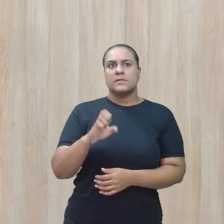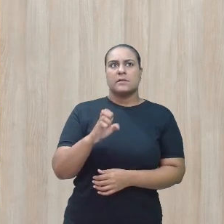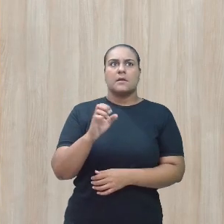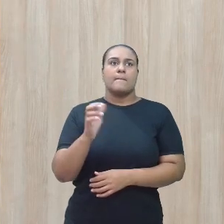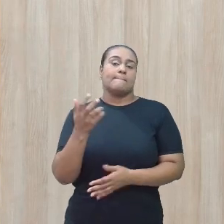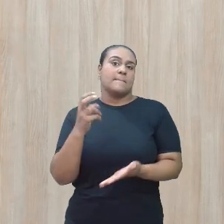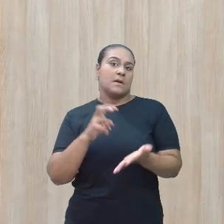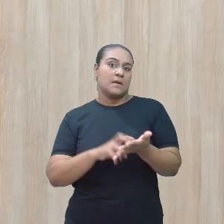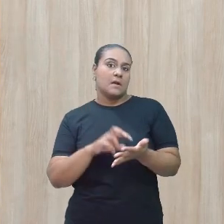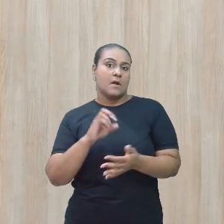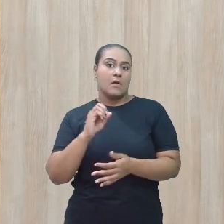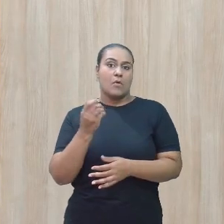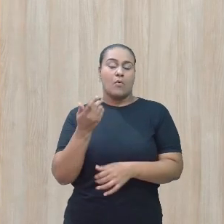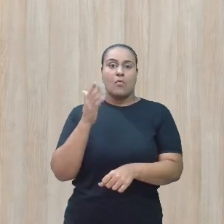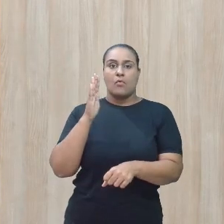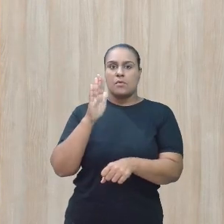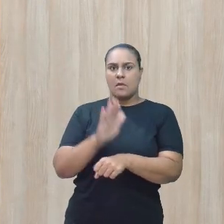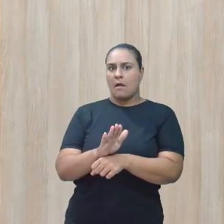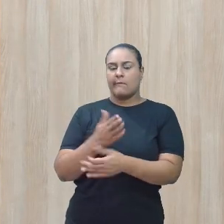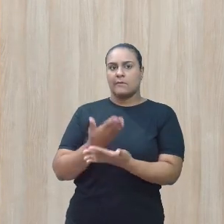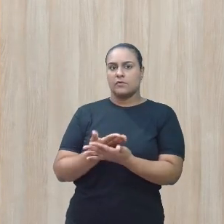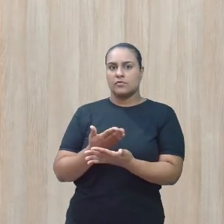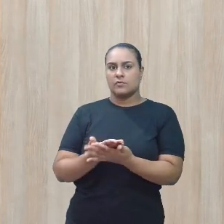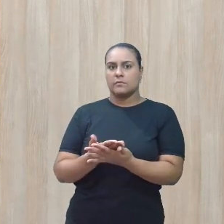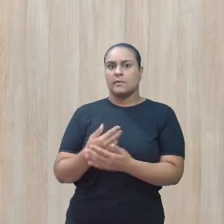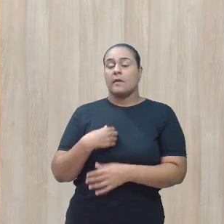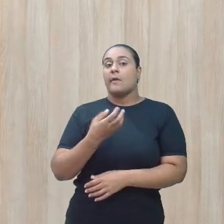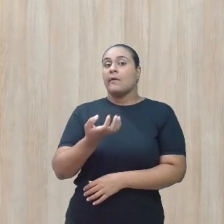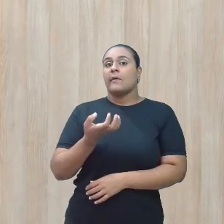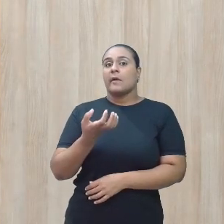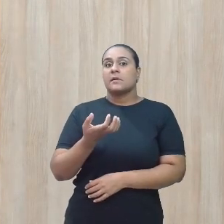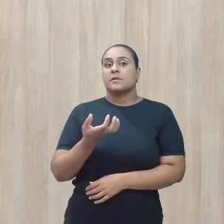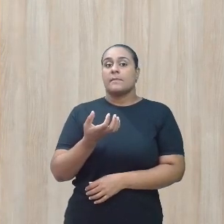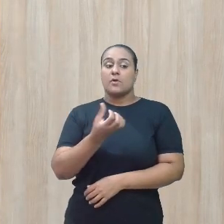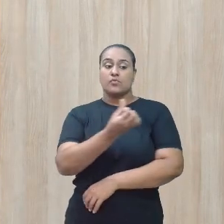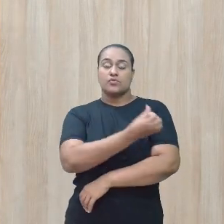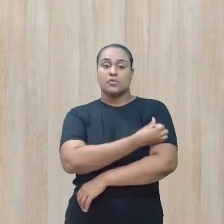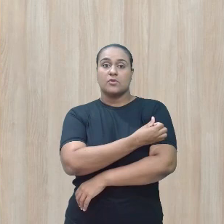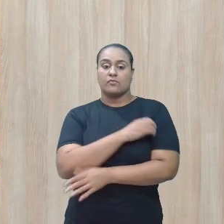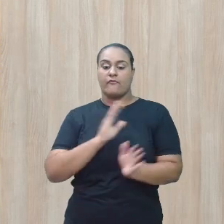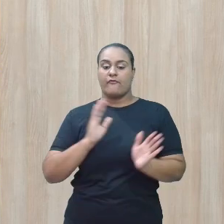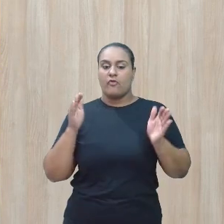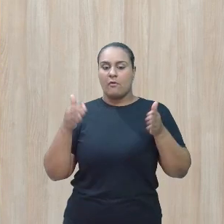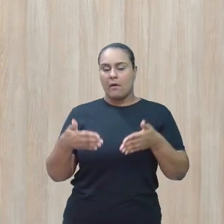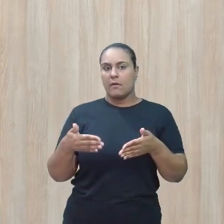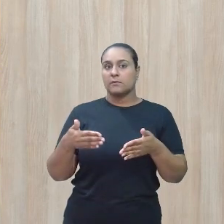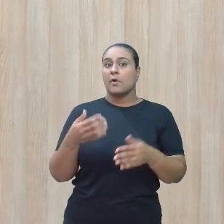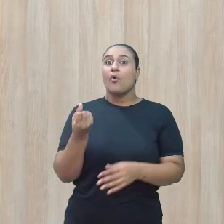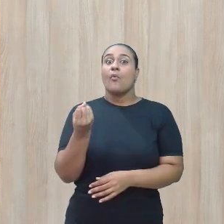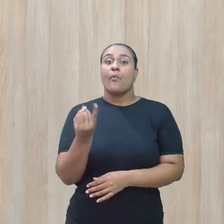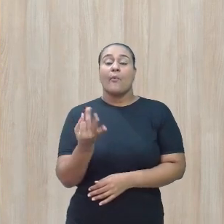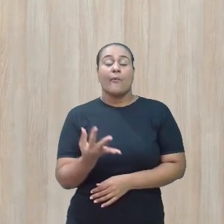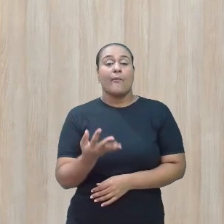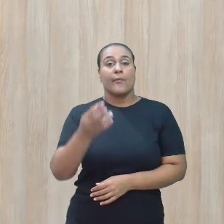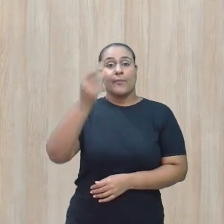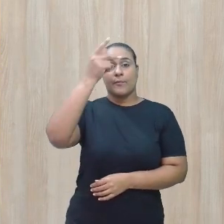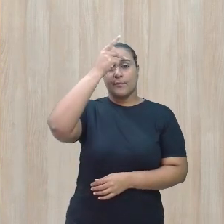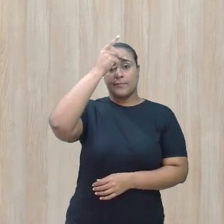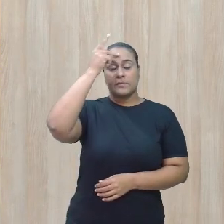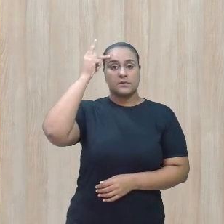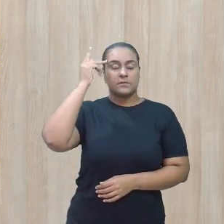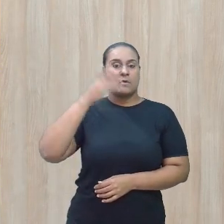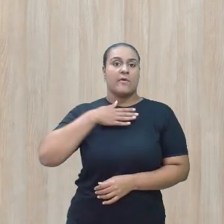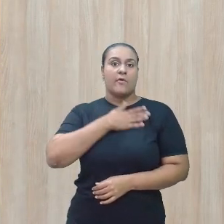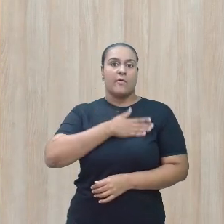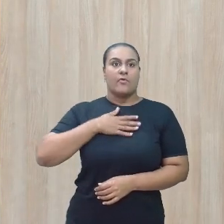manhã ou se ele é tarde. Agora eu quero saber, olha, dos sextos anos dessa escola, quais pessoas ou quantas pessoas